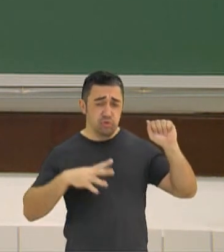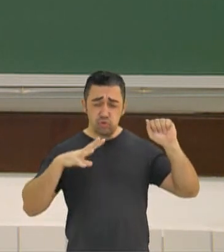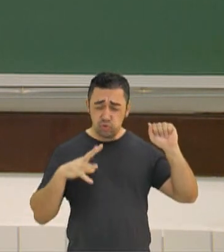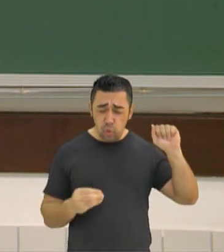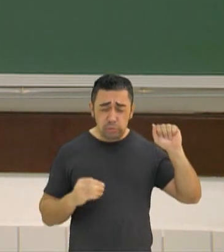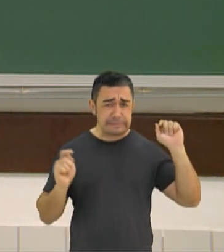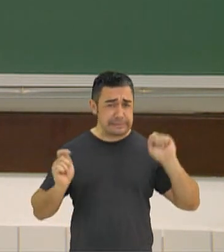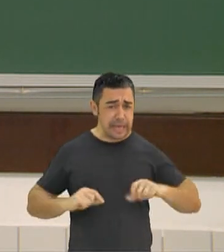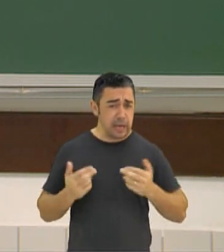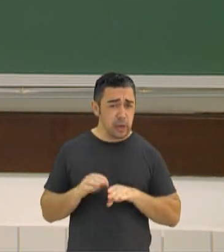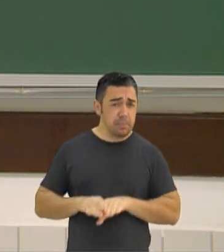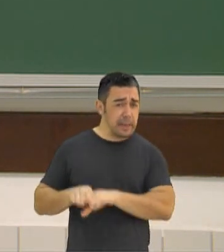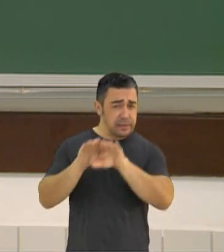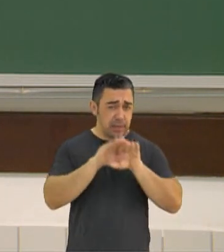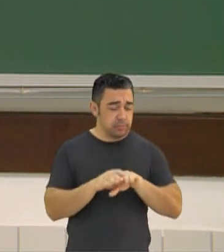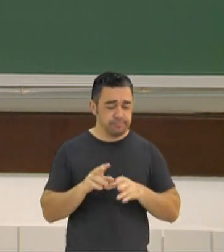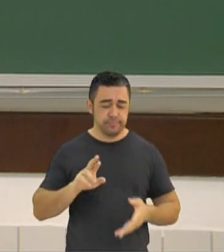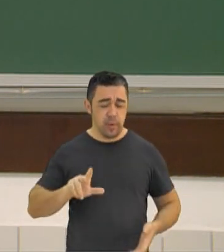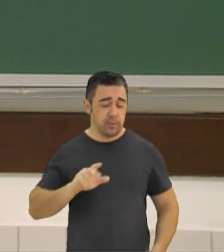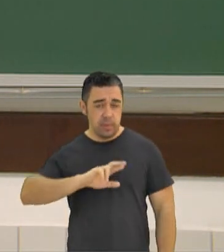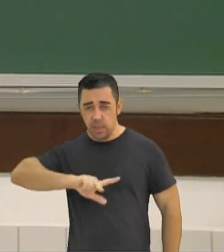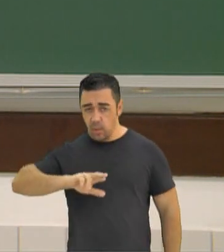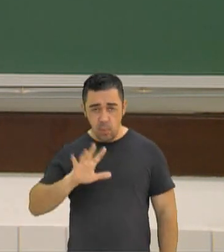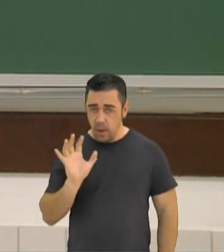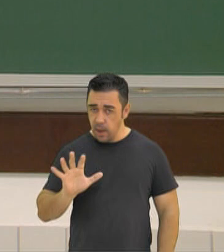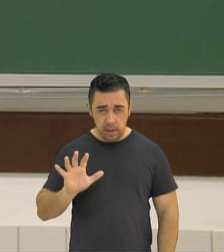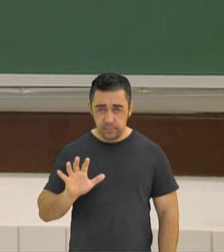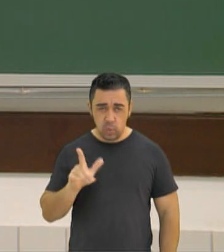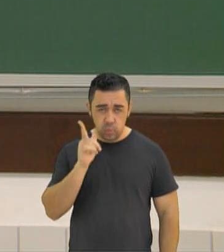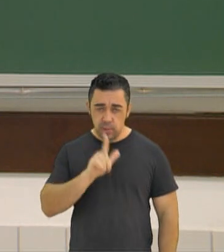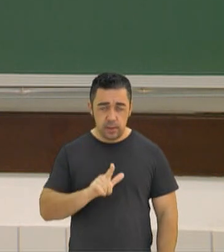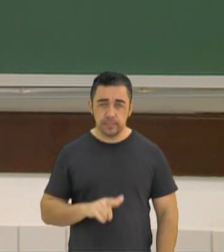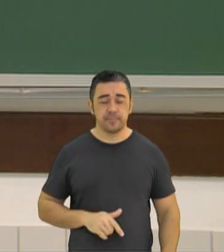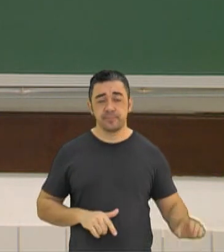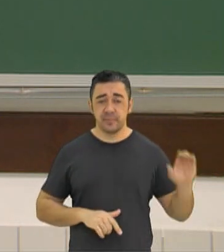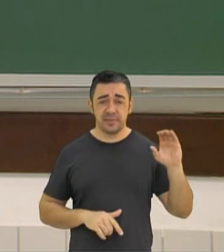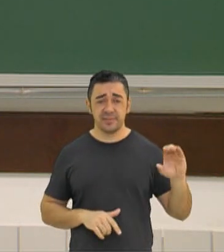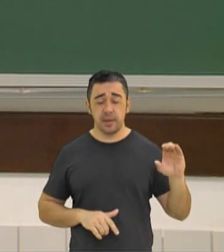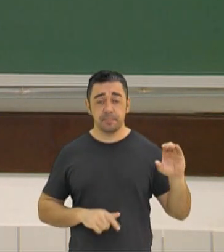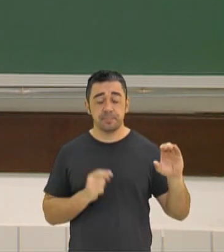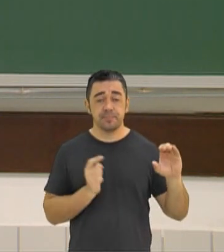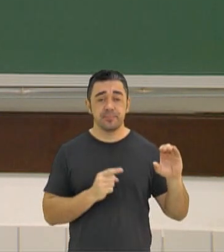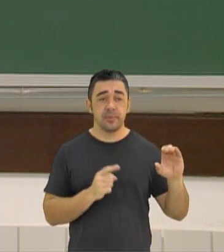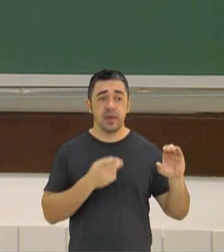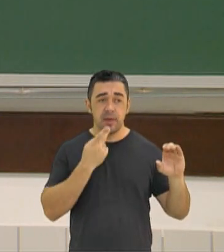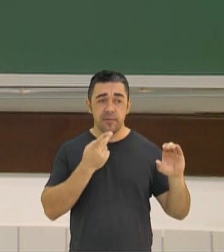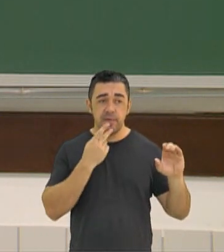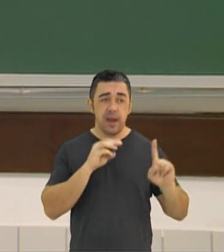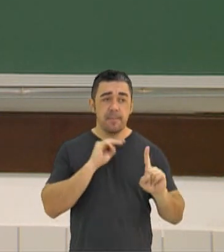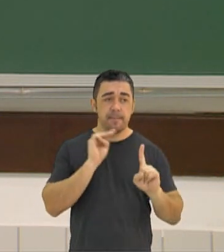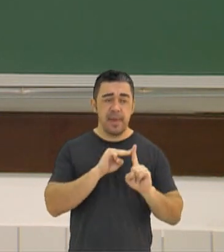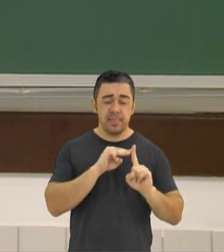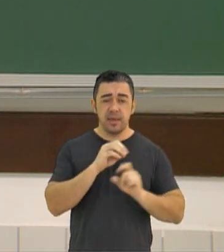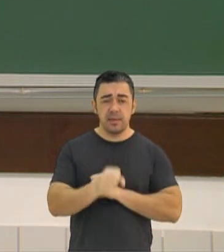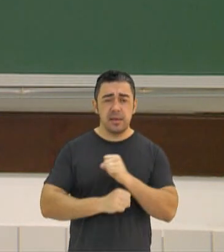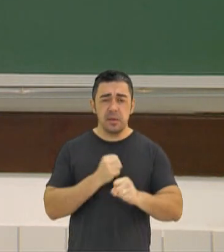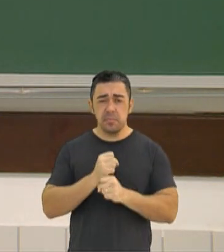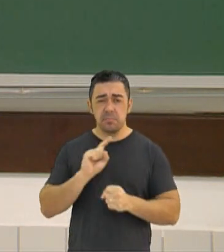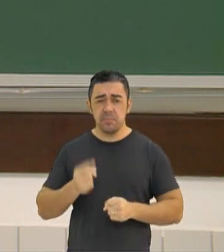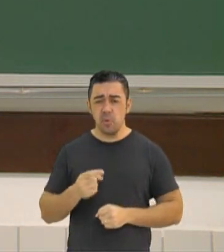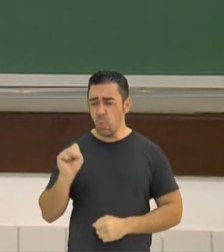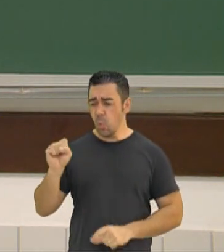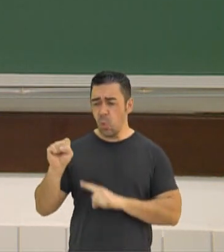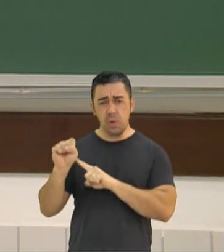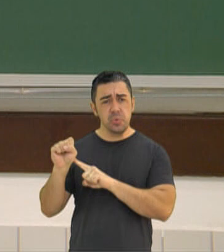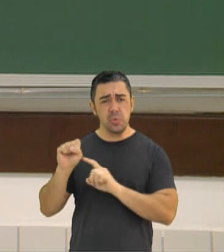mesmo desenvolvimento. Já vimos que isso é praticamente insustentável. Na letra C, fala sobre metas do milênio estabelecida em 8